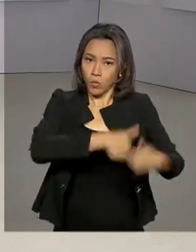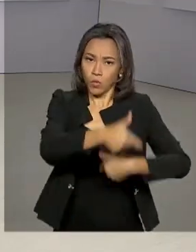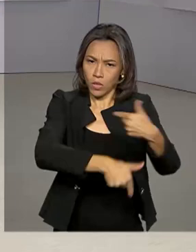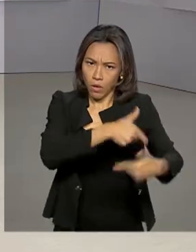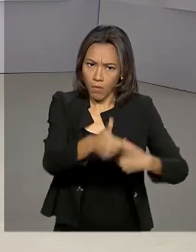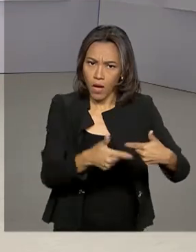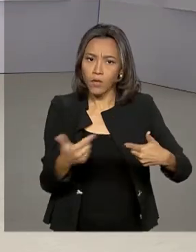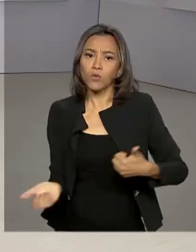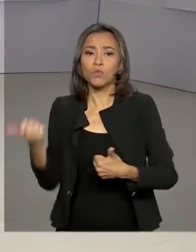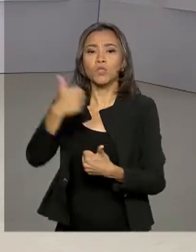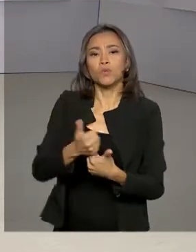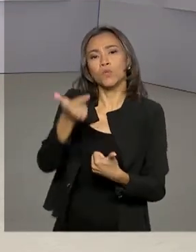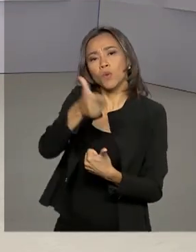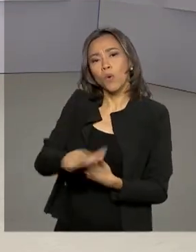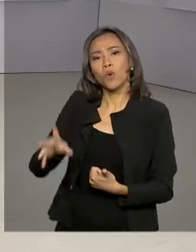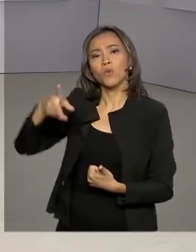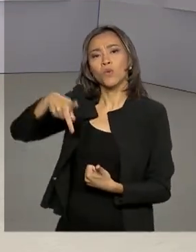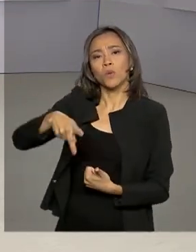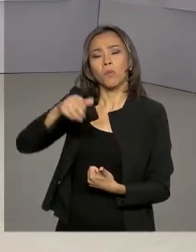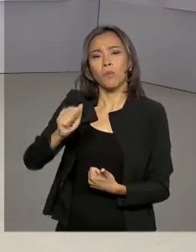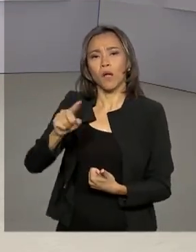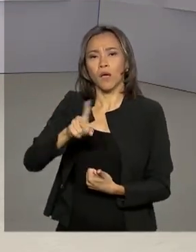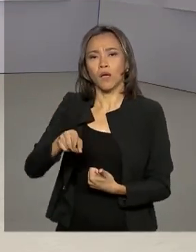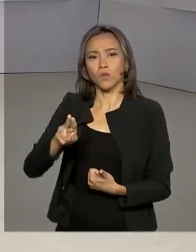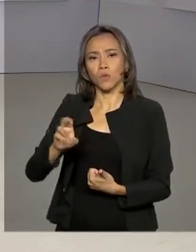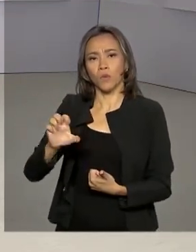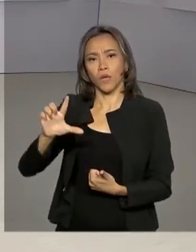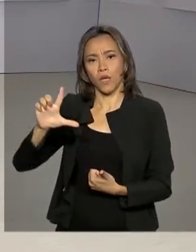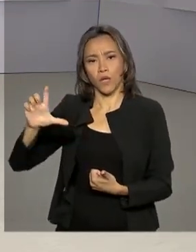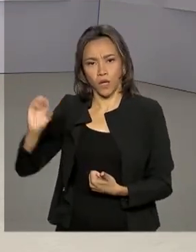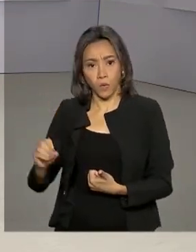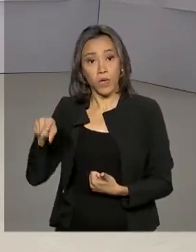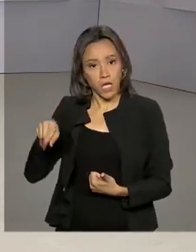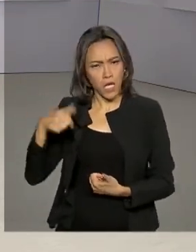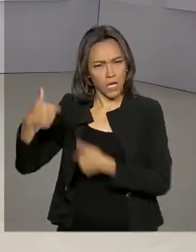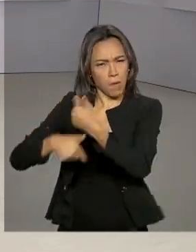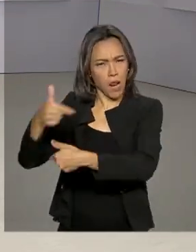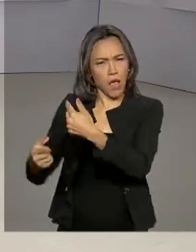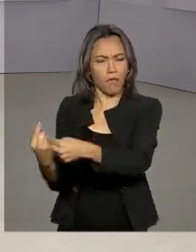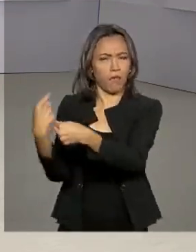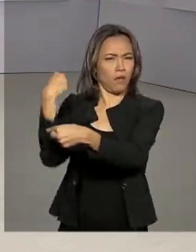Pazuello, que coordenava a força-tarefa da Operação Acolhida desde 2018.